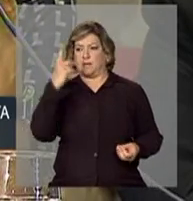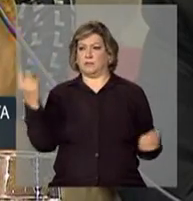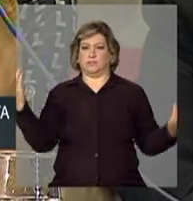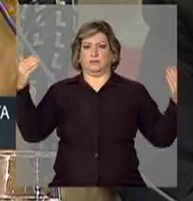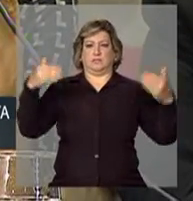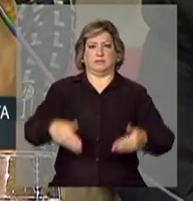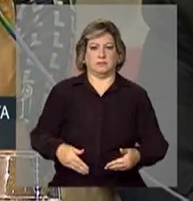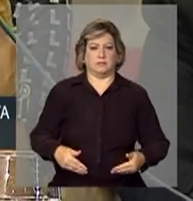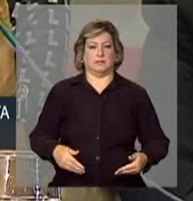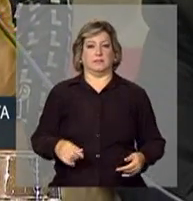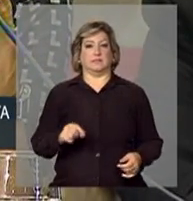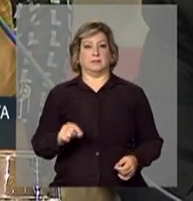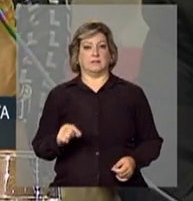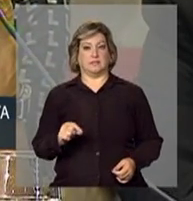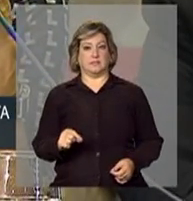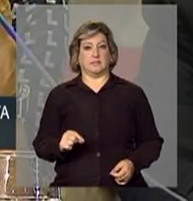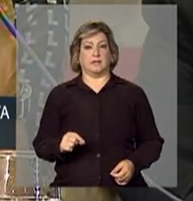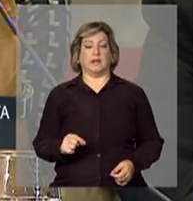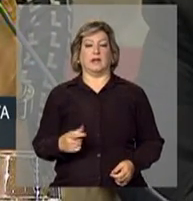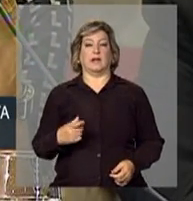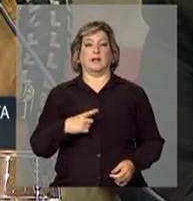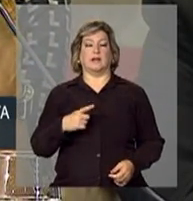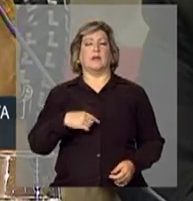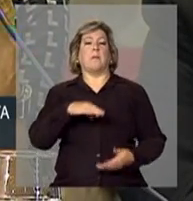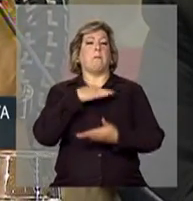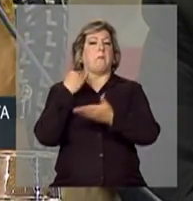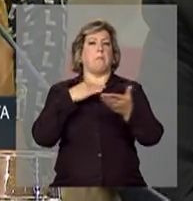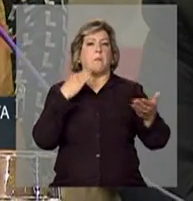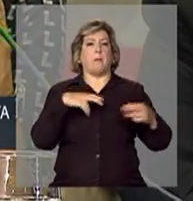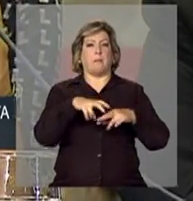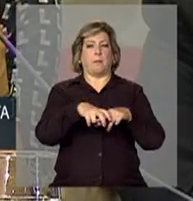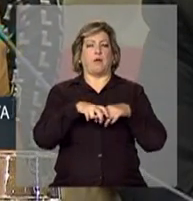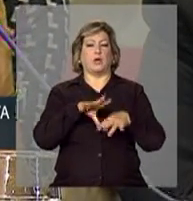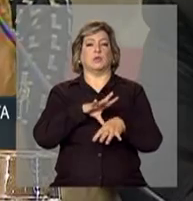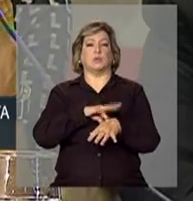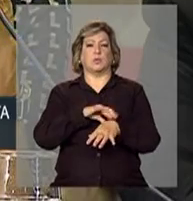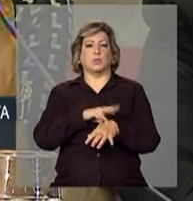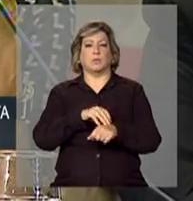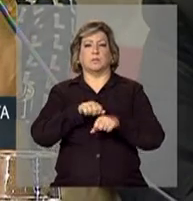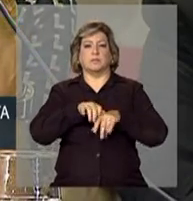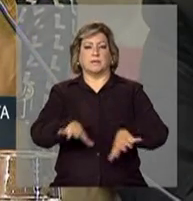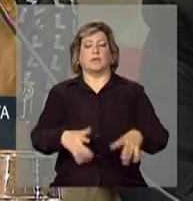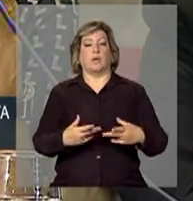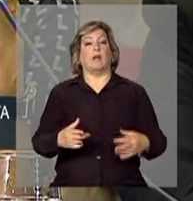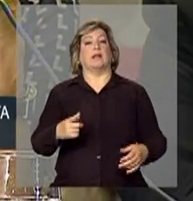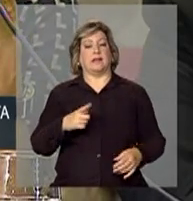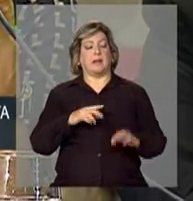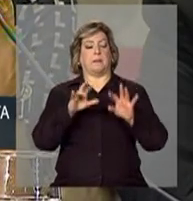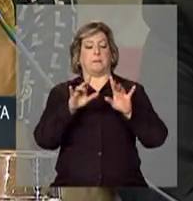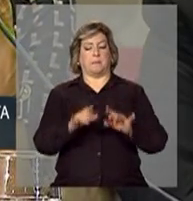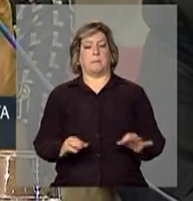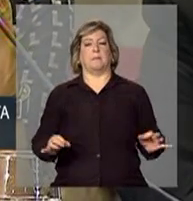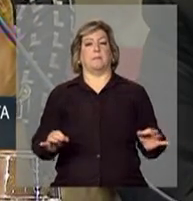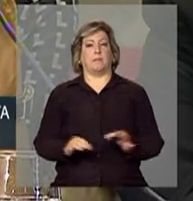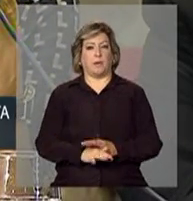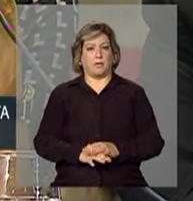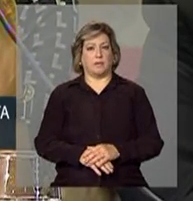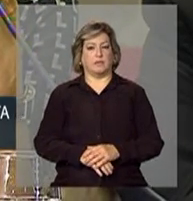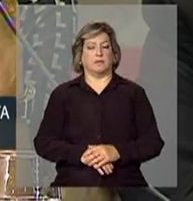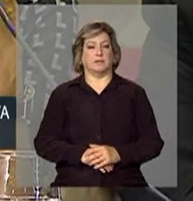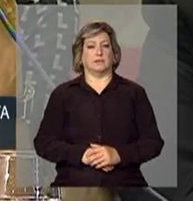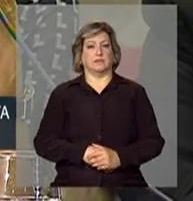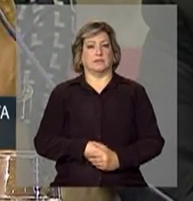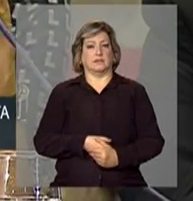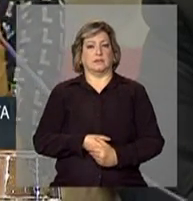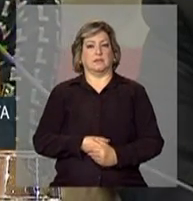em frentes de suposta pacificação, as mortes por contágio com doença, etc. Temos um relatório pronto. O Zava